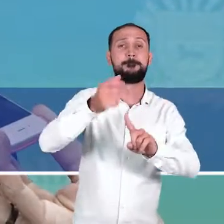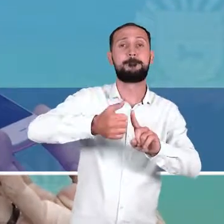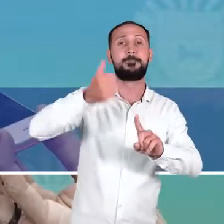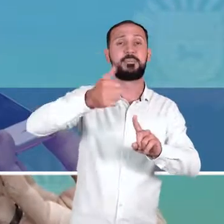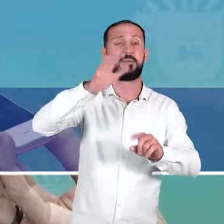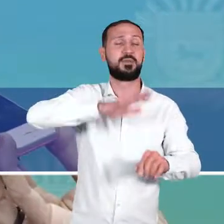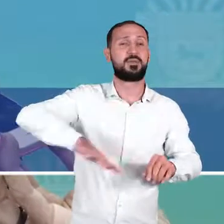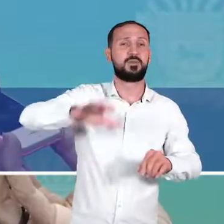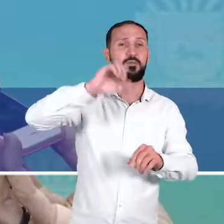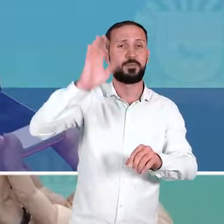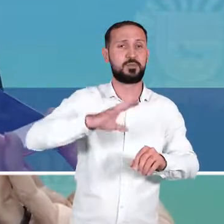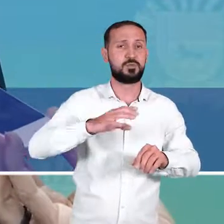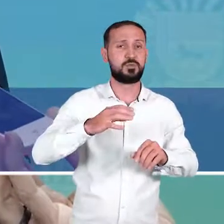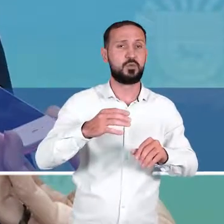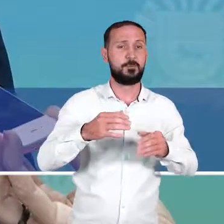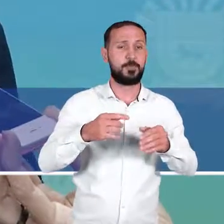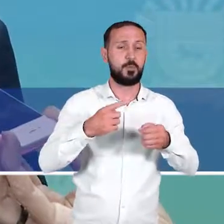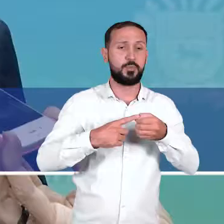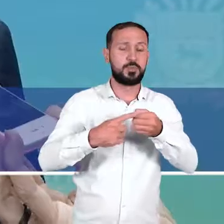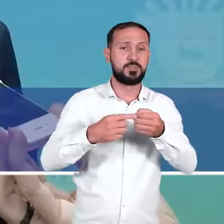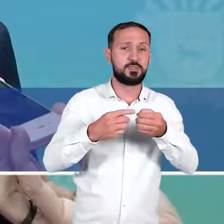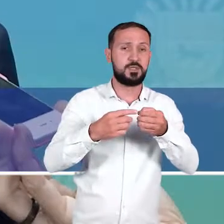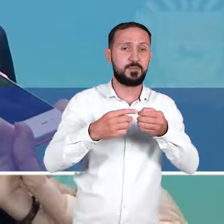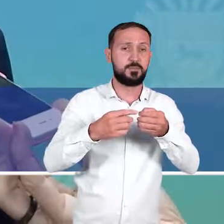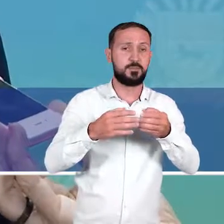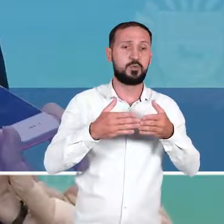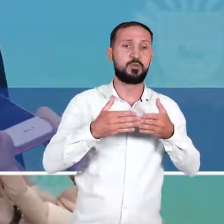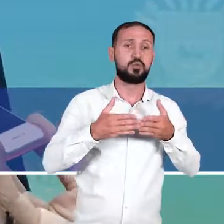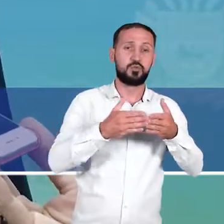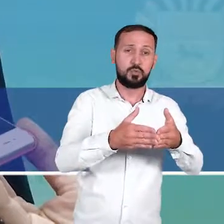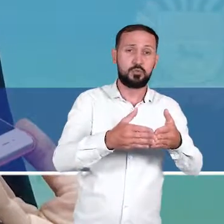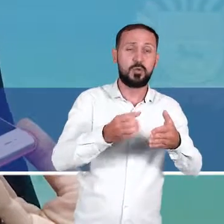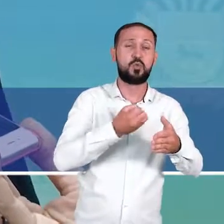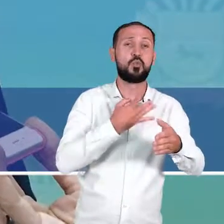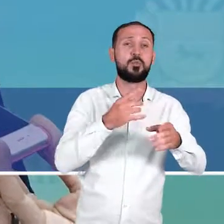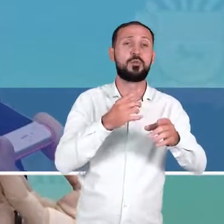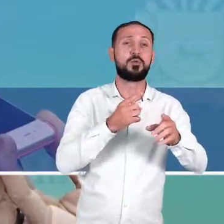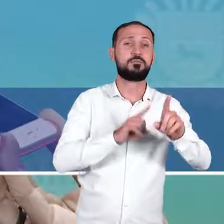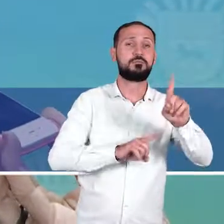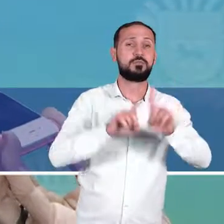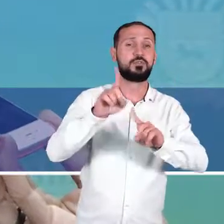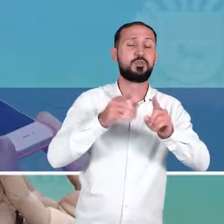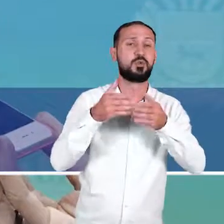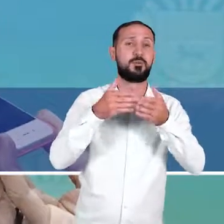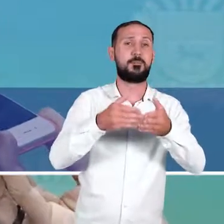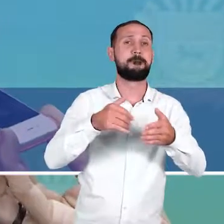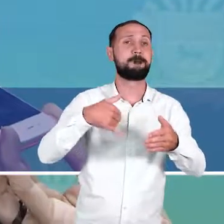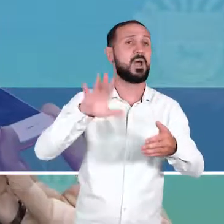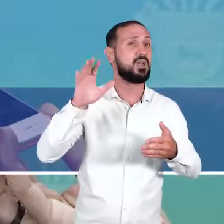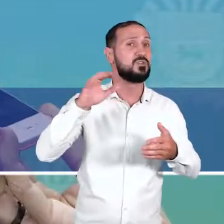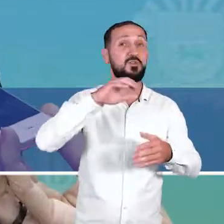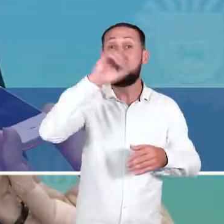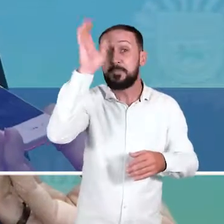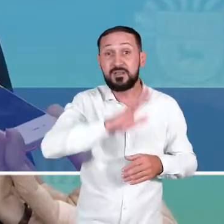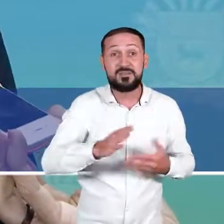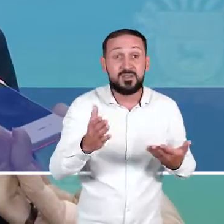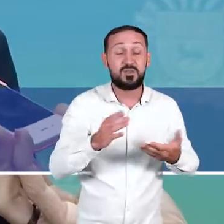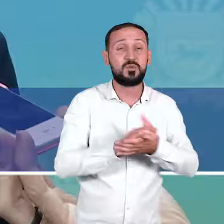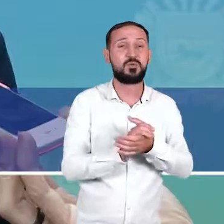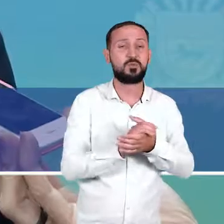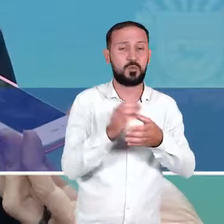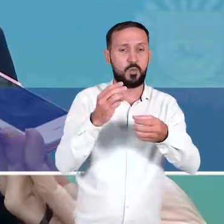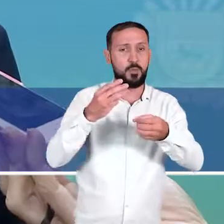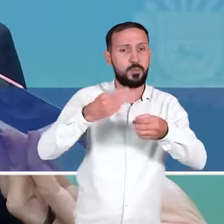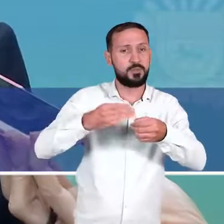O município de Corumbá como o município do país com o maior foco de incêndio. O município de